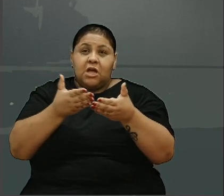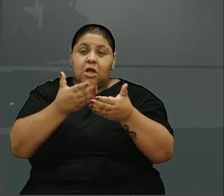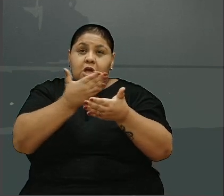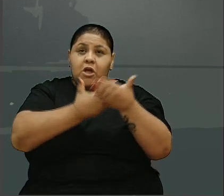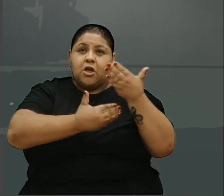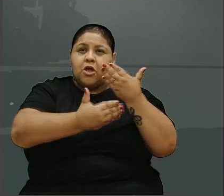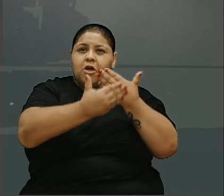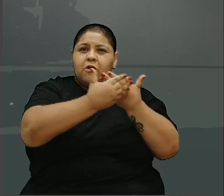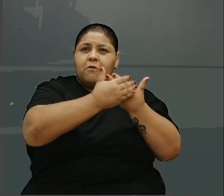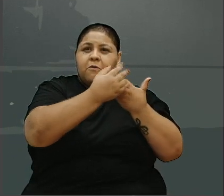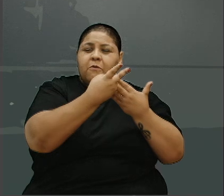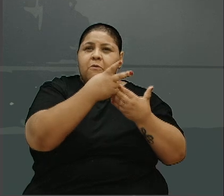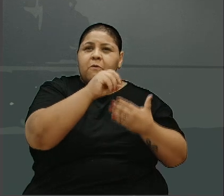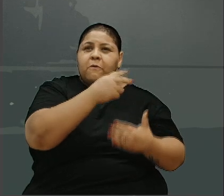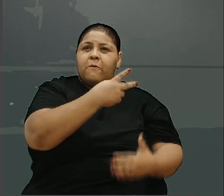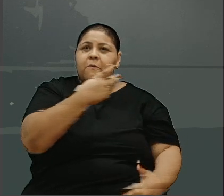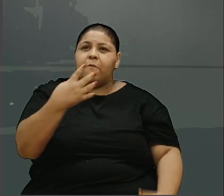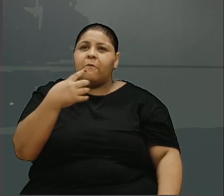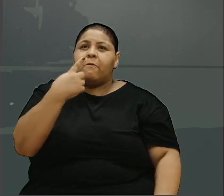em 2024 de